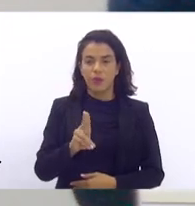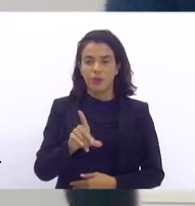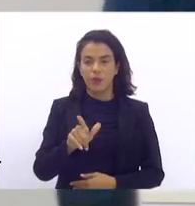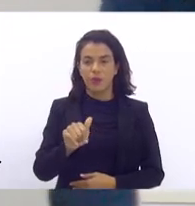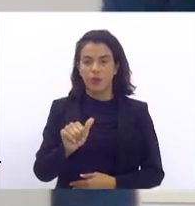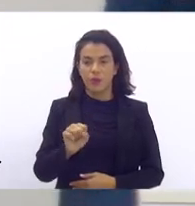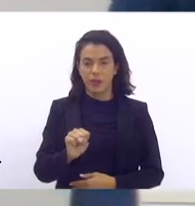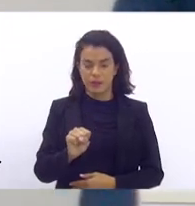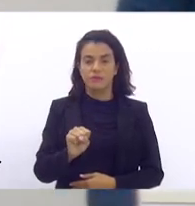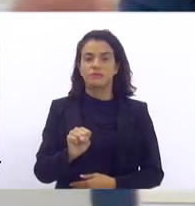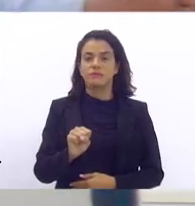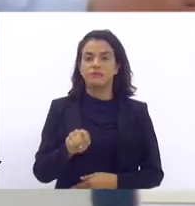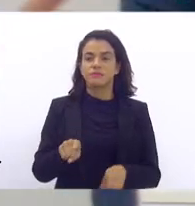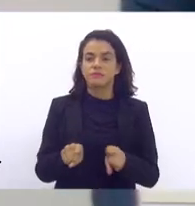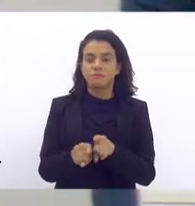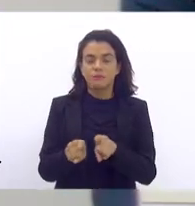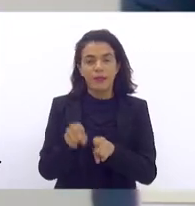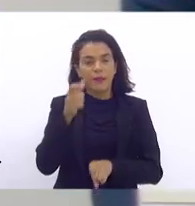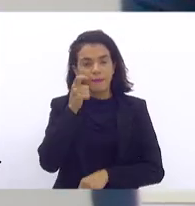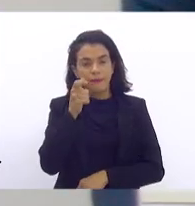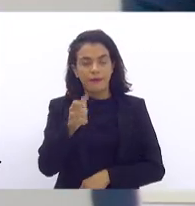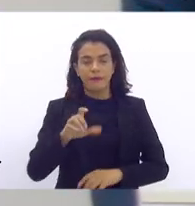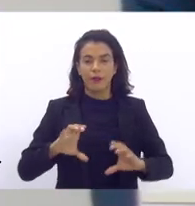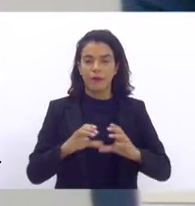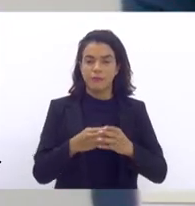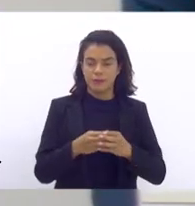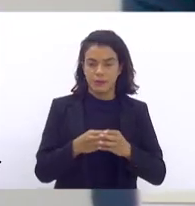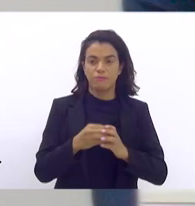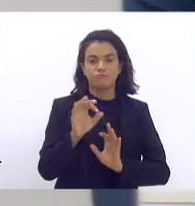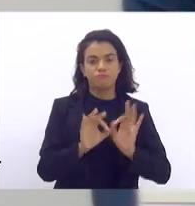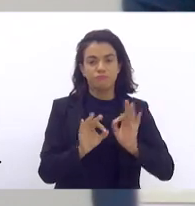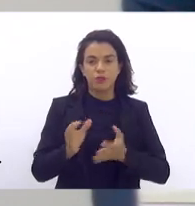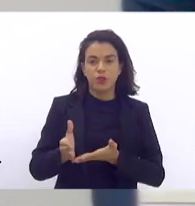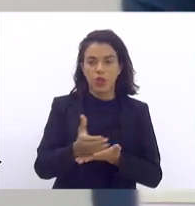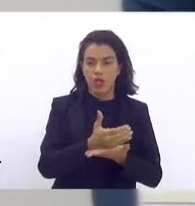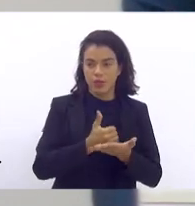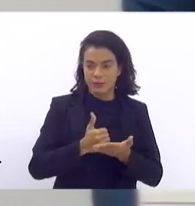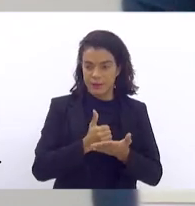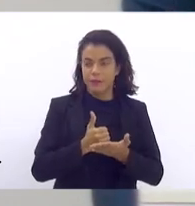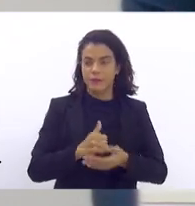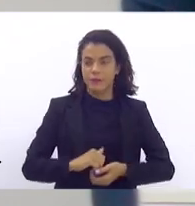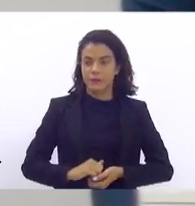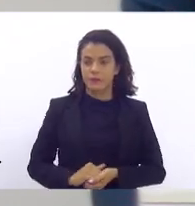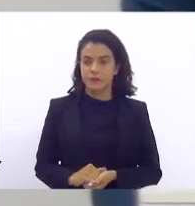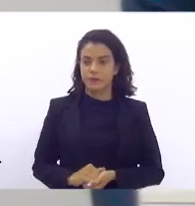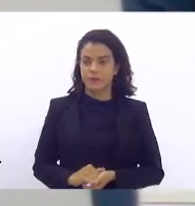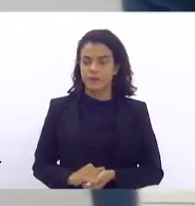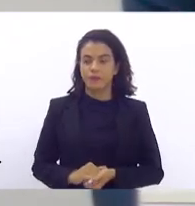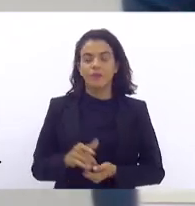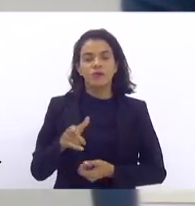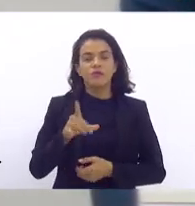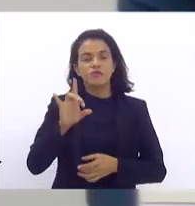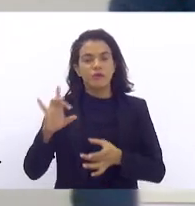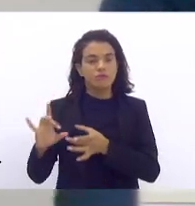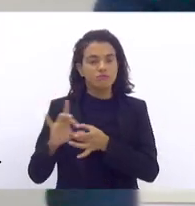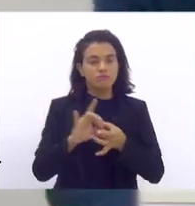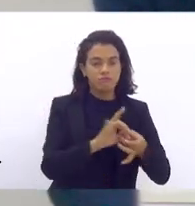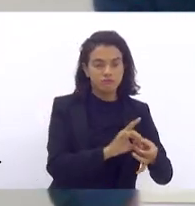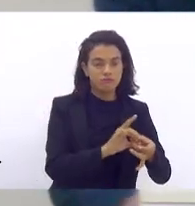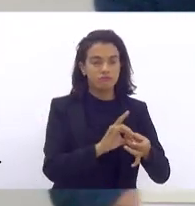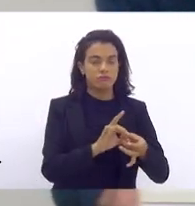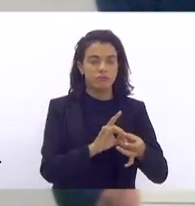um jovem Deputado interessado e que é membro da comissão de orçamento eu quero só para contextualizar